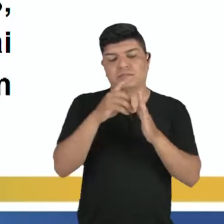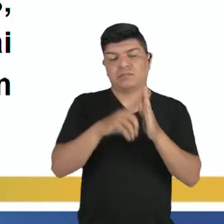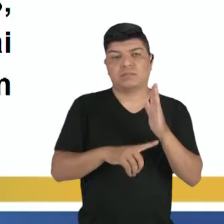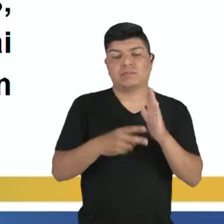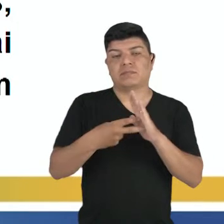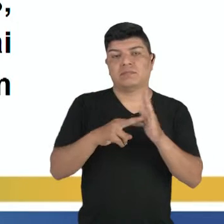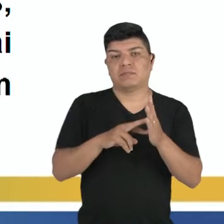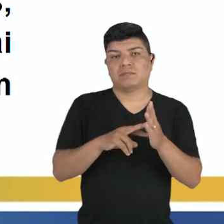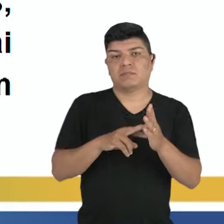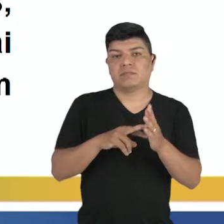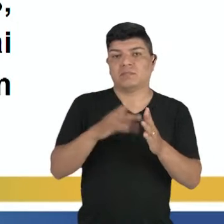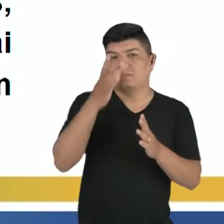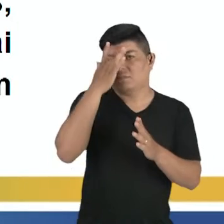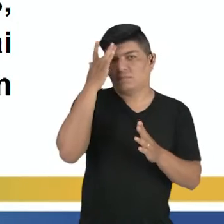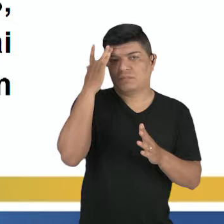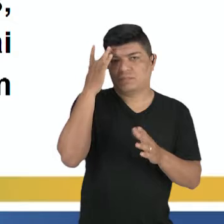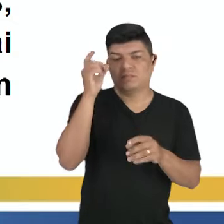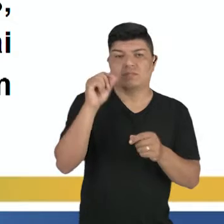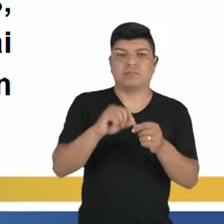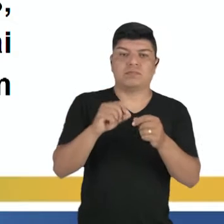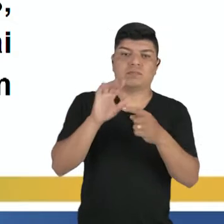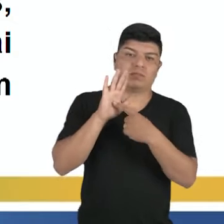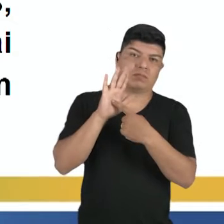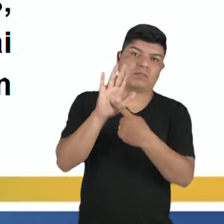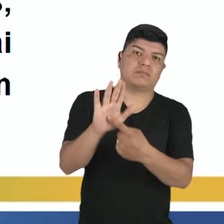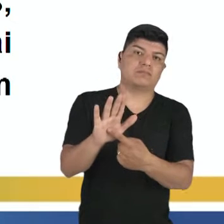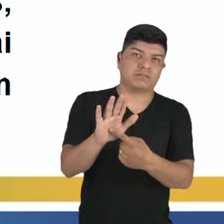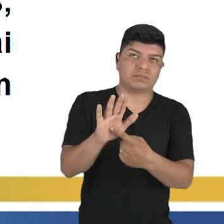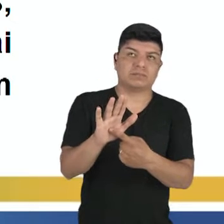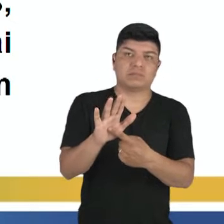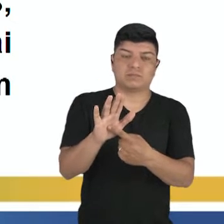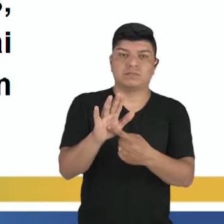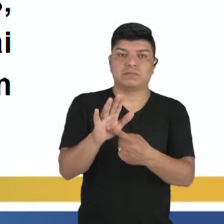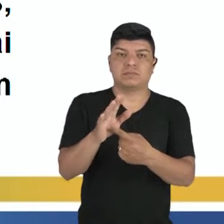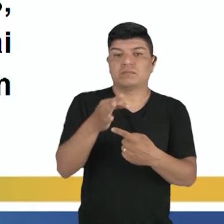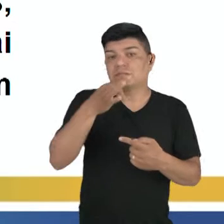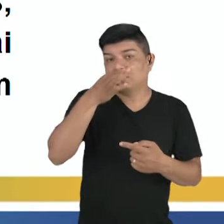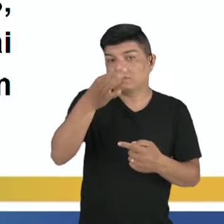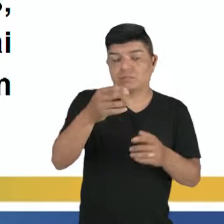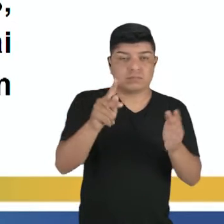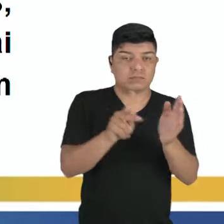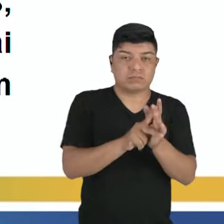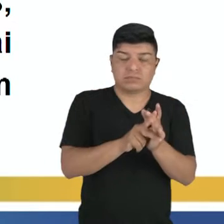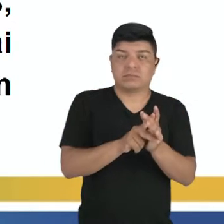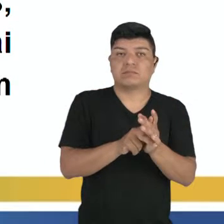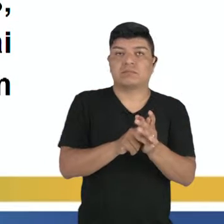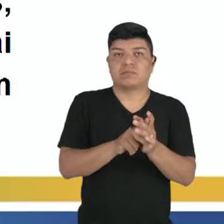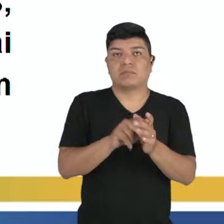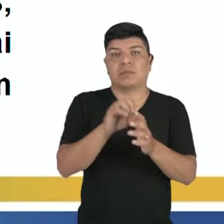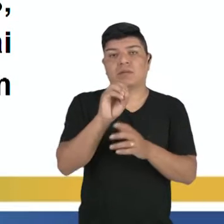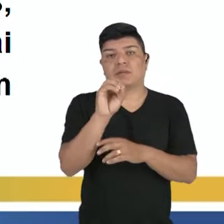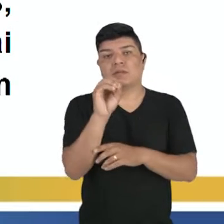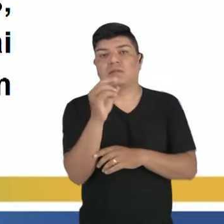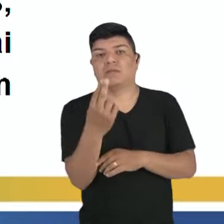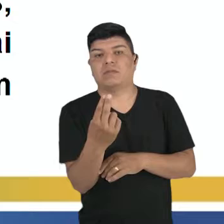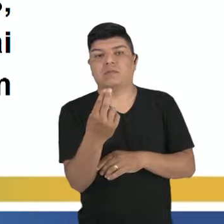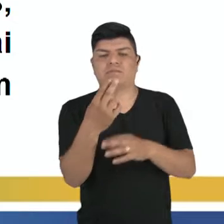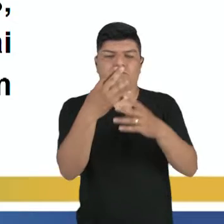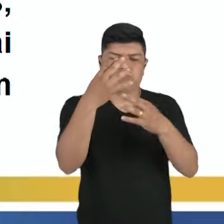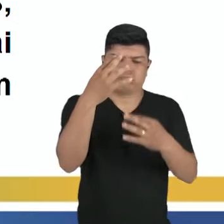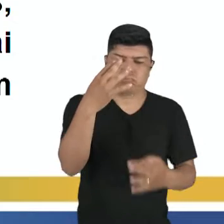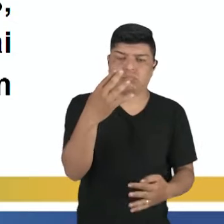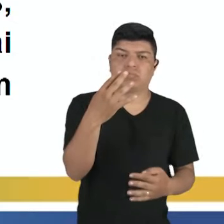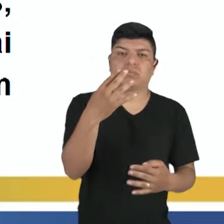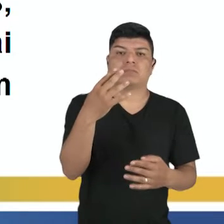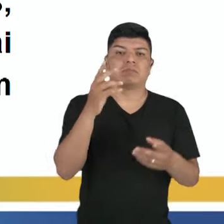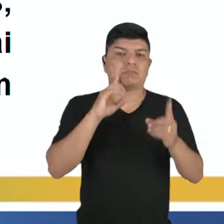isso significa que alguém vai expor, vai colocar a sua opinião, né? Vai relatar, vai